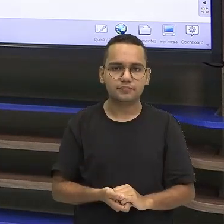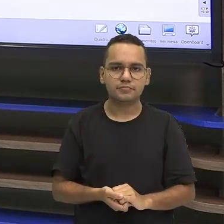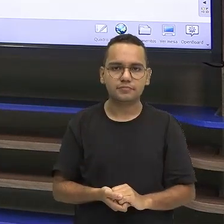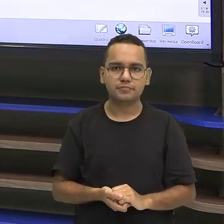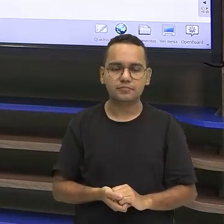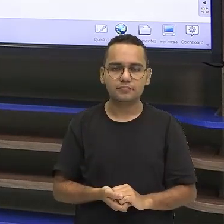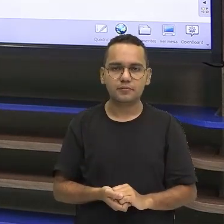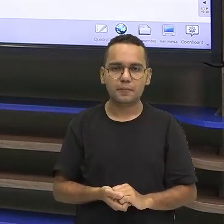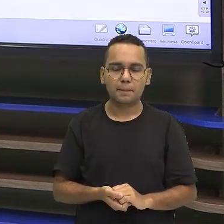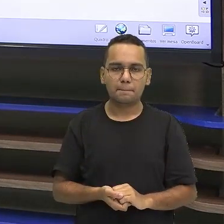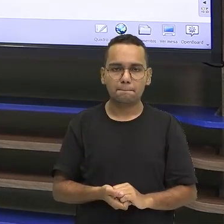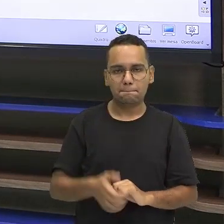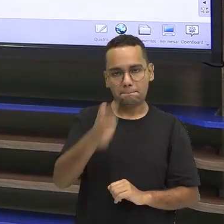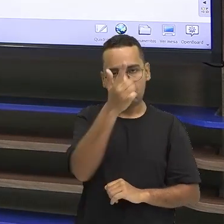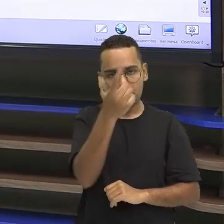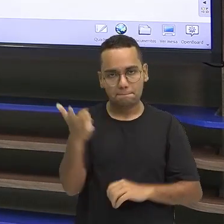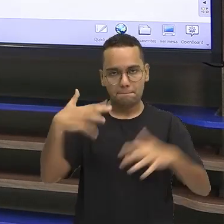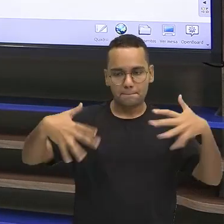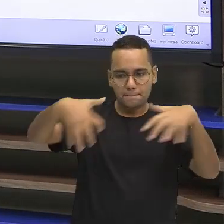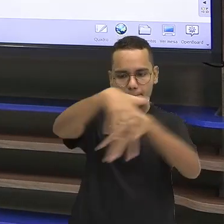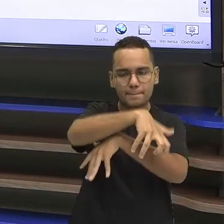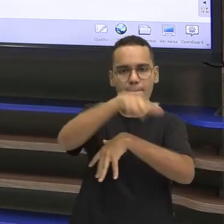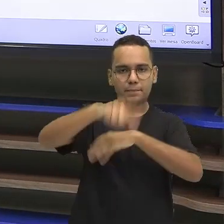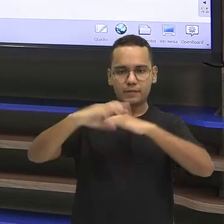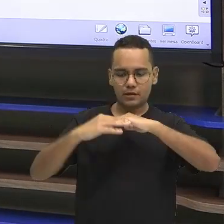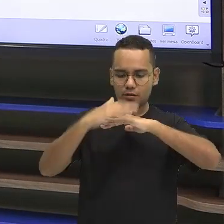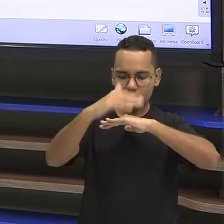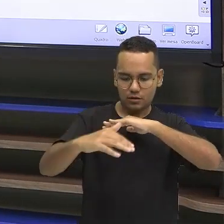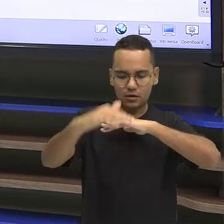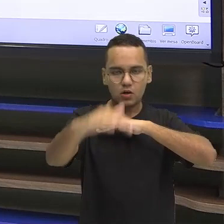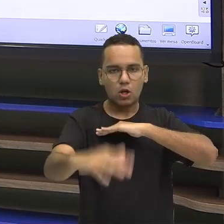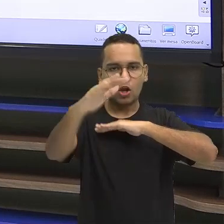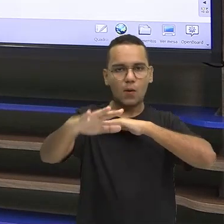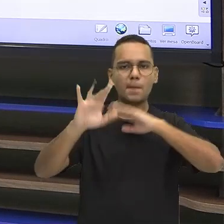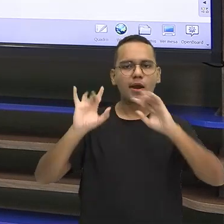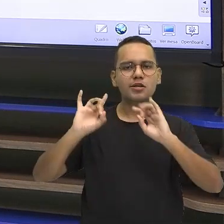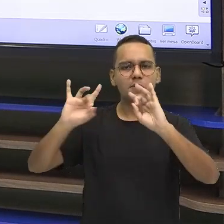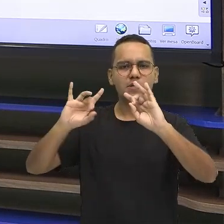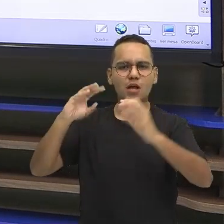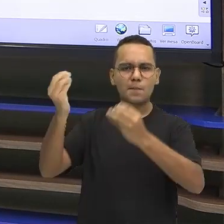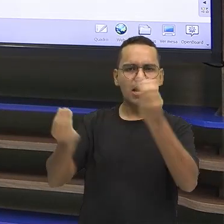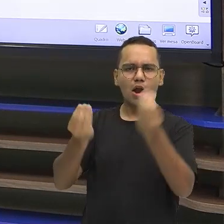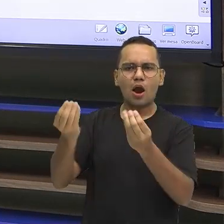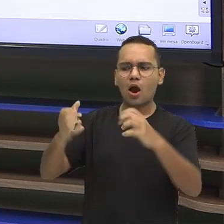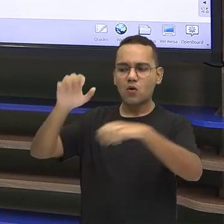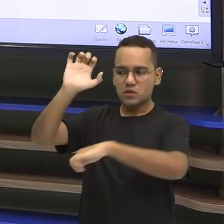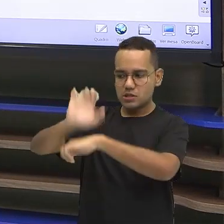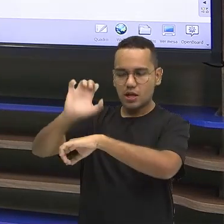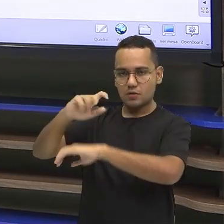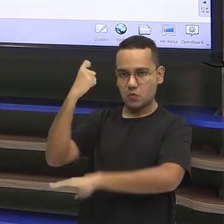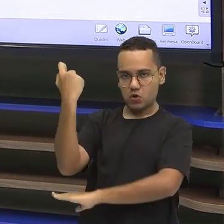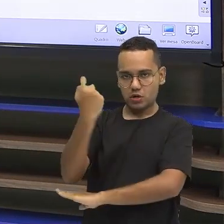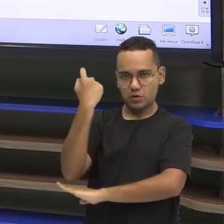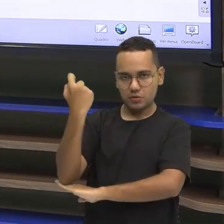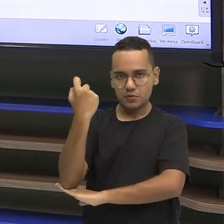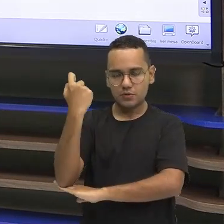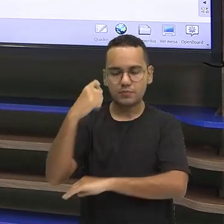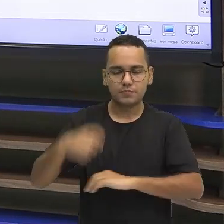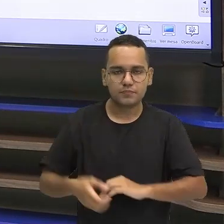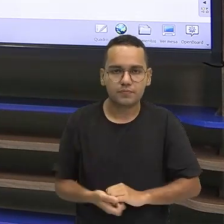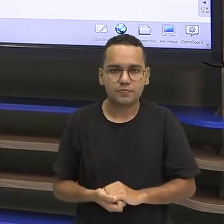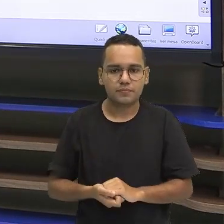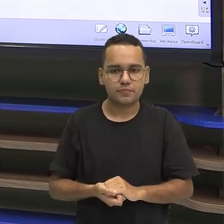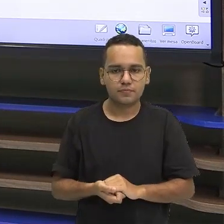pampas, a gente viu que ele é encontrado exclusivamente no Rio Grande do Sul, né? Então, ele vai ser encontrado ali no Rio Grande do